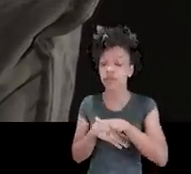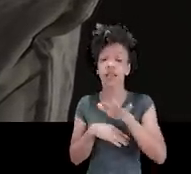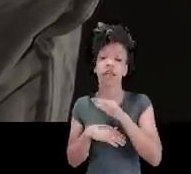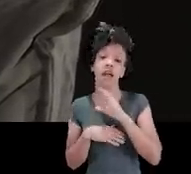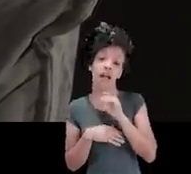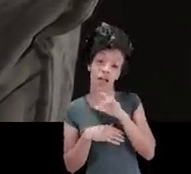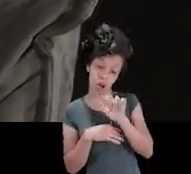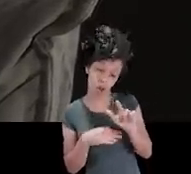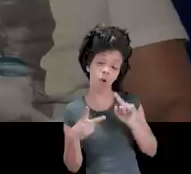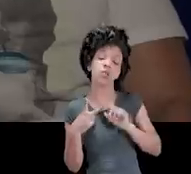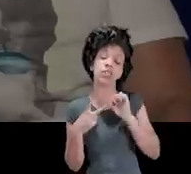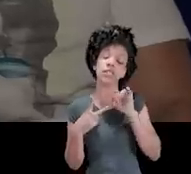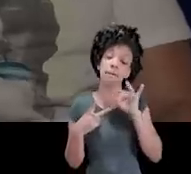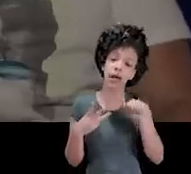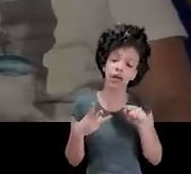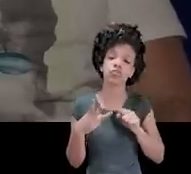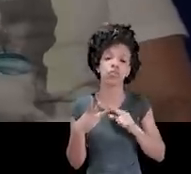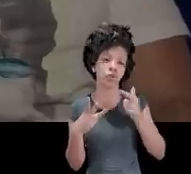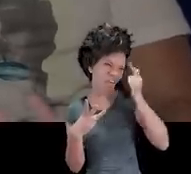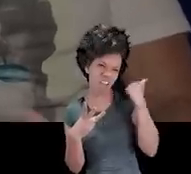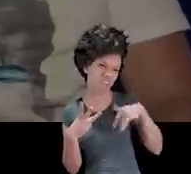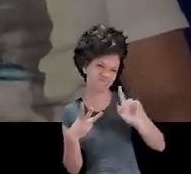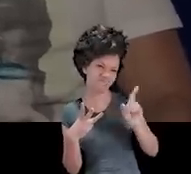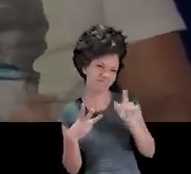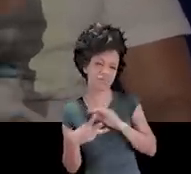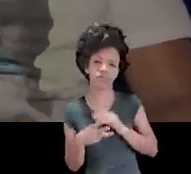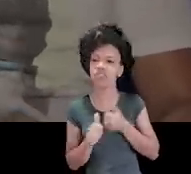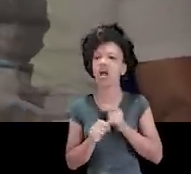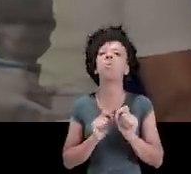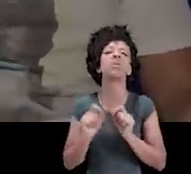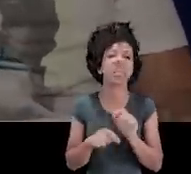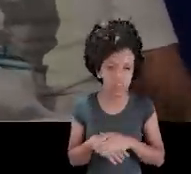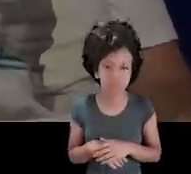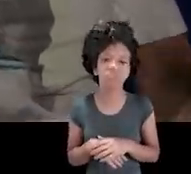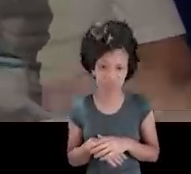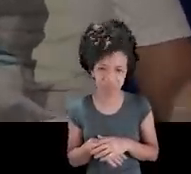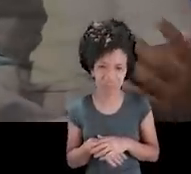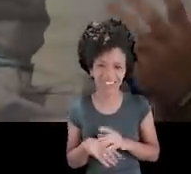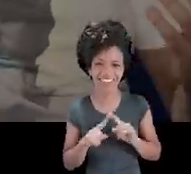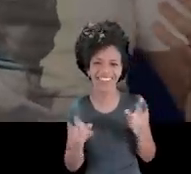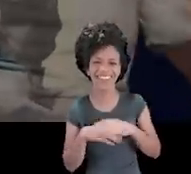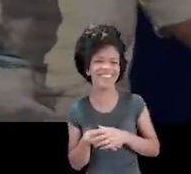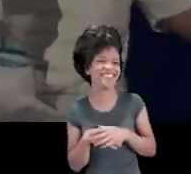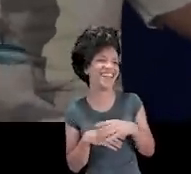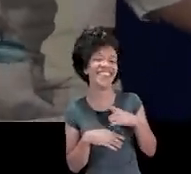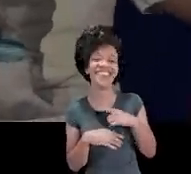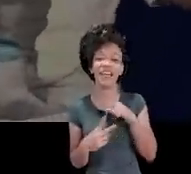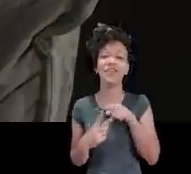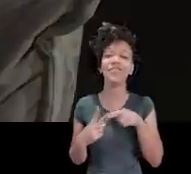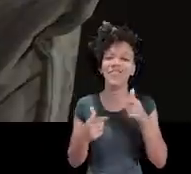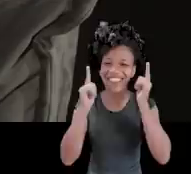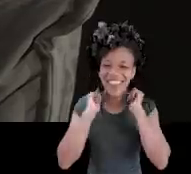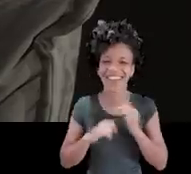da Carol também, do Sebastian. Do careca eu não vou botar, porque não vai seguir o quê? Não, careca. Os dois. Agora volta os dois, é o